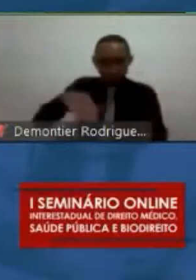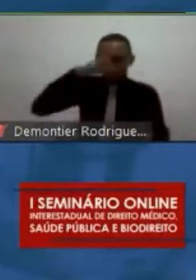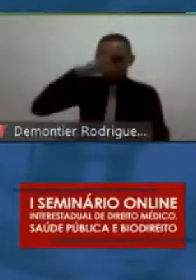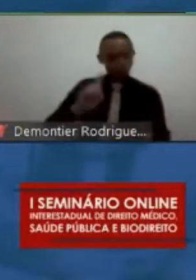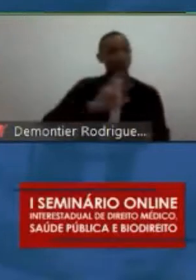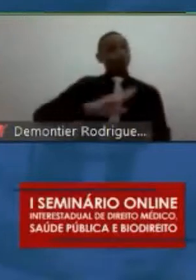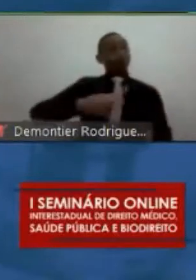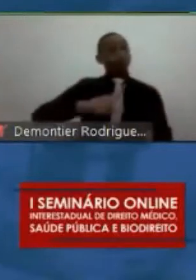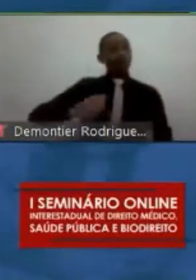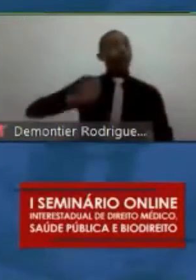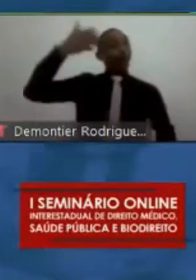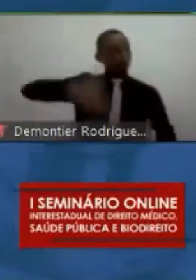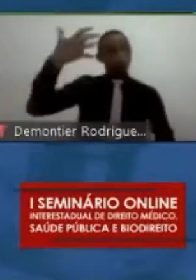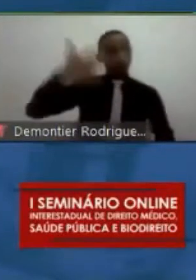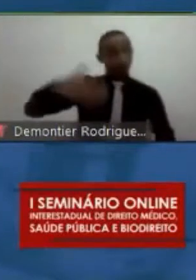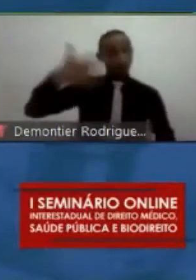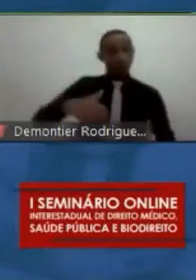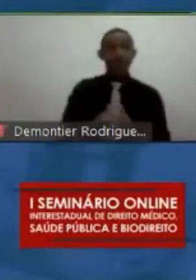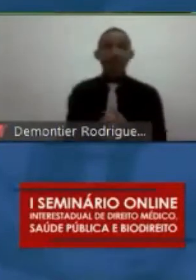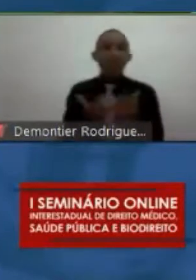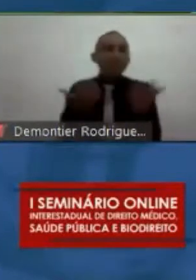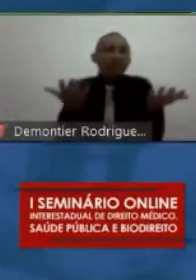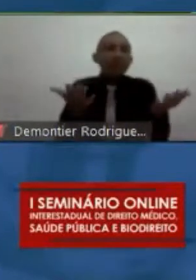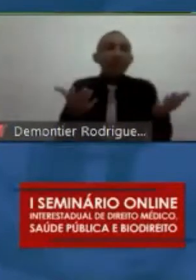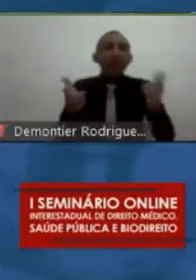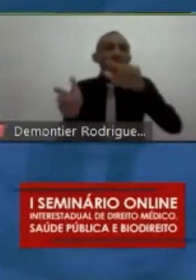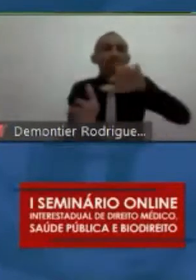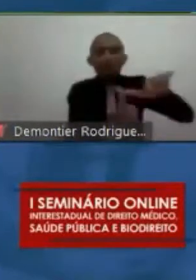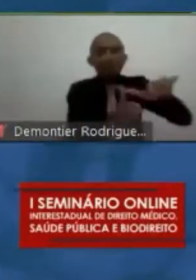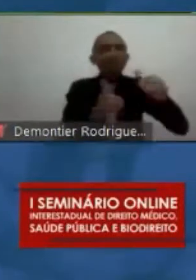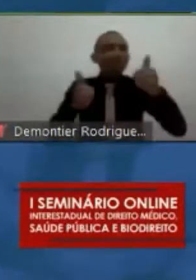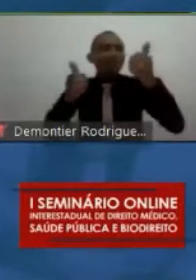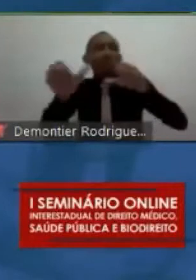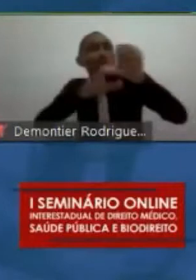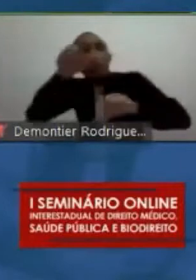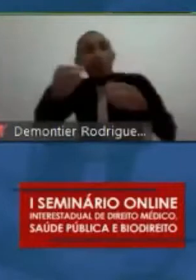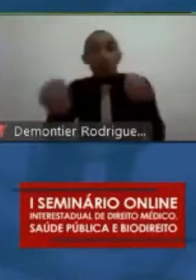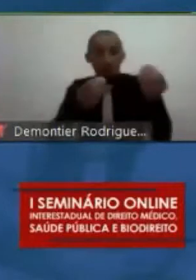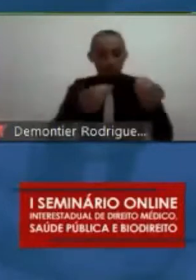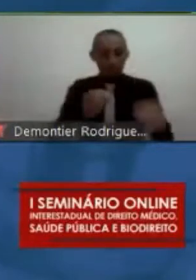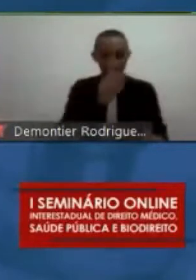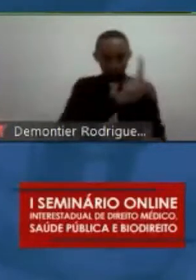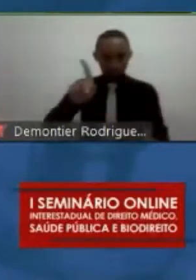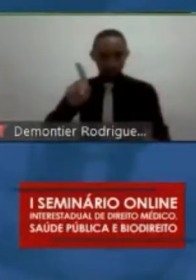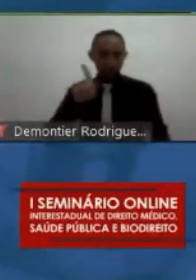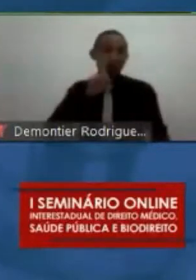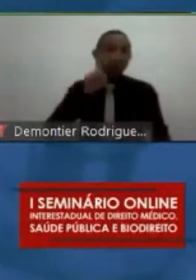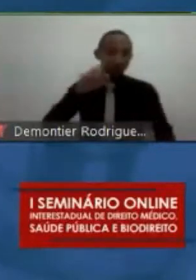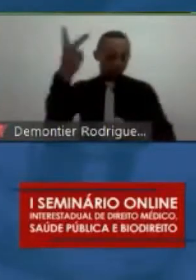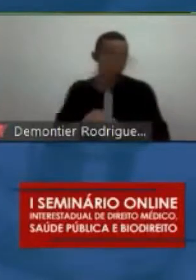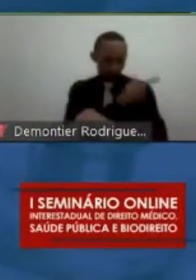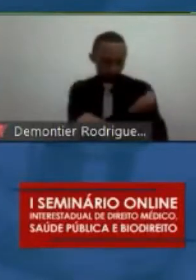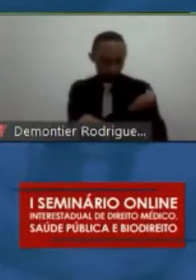Então, por onde começamos nessa mudança? Um professor americano de anestesia, uma